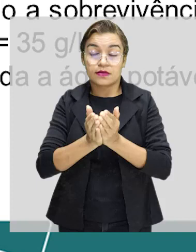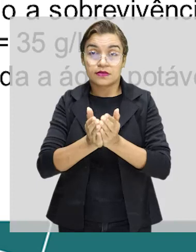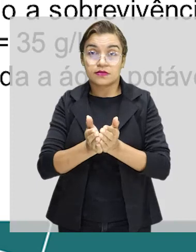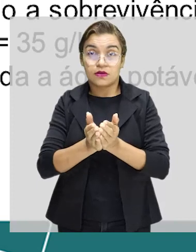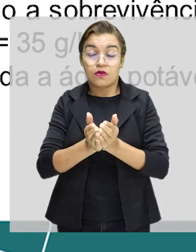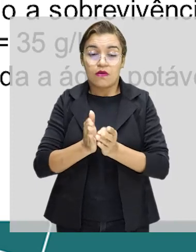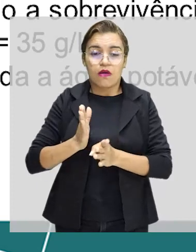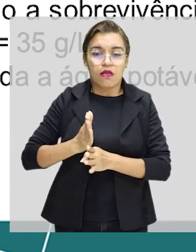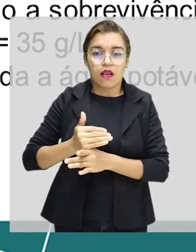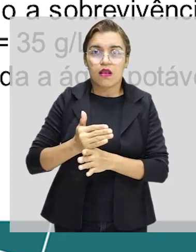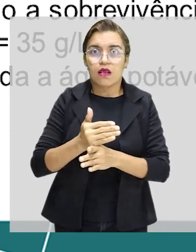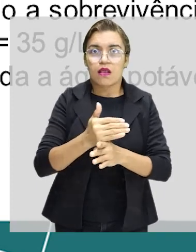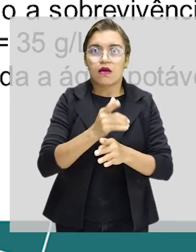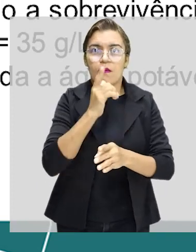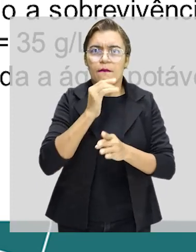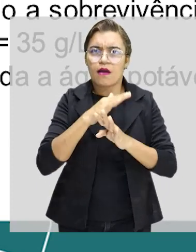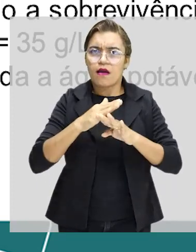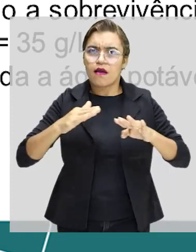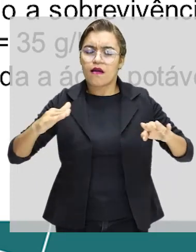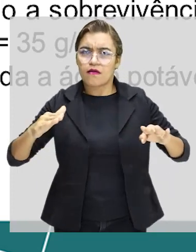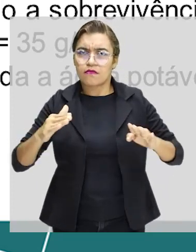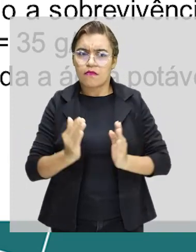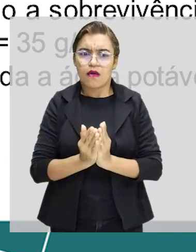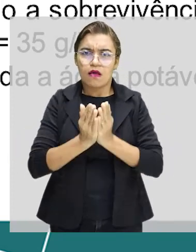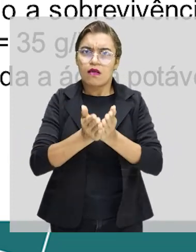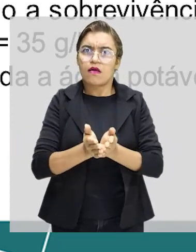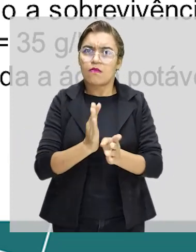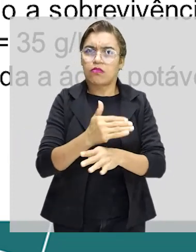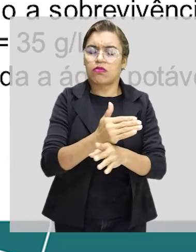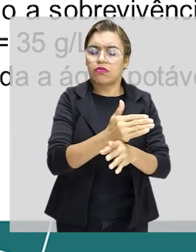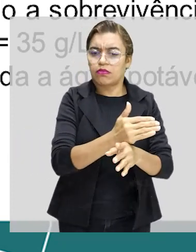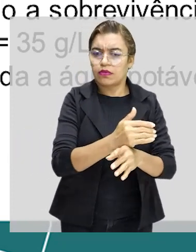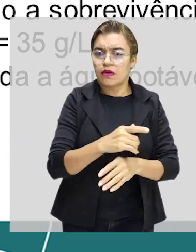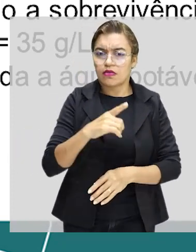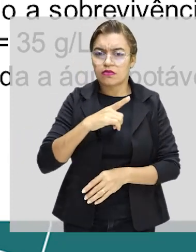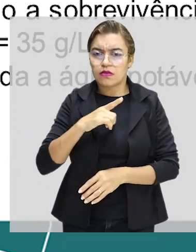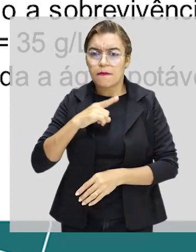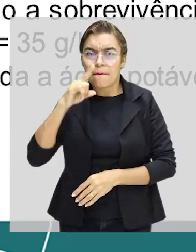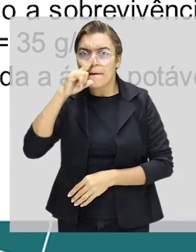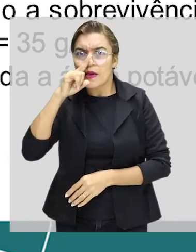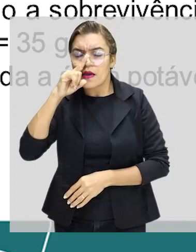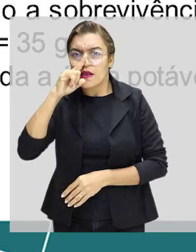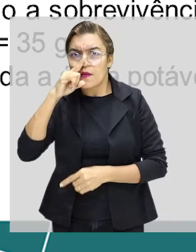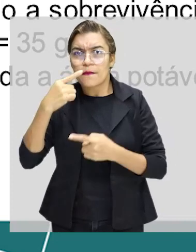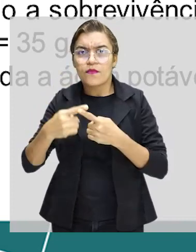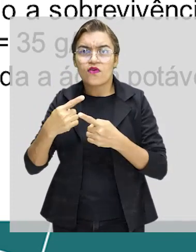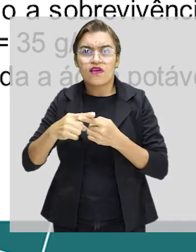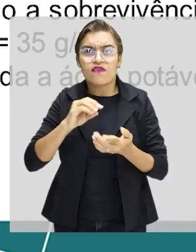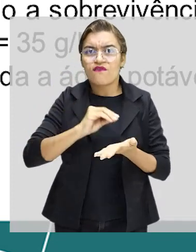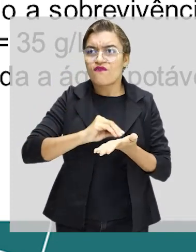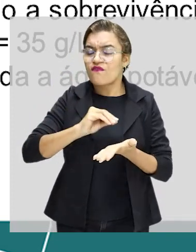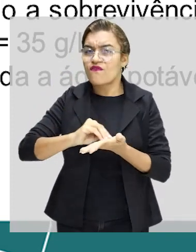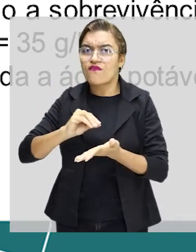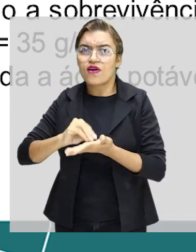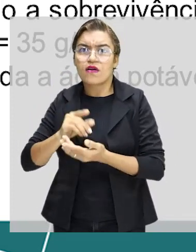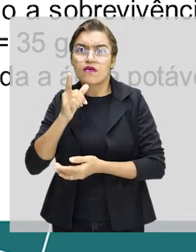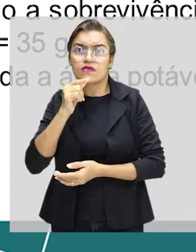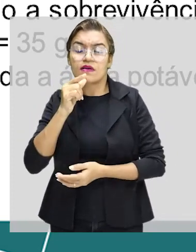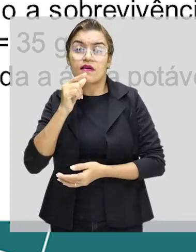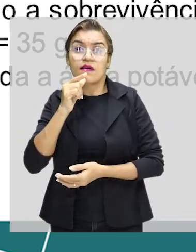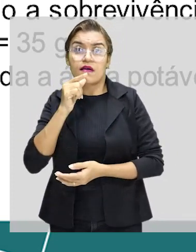alguns dias nessa situação, passou a haver risco de água potável disponível